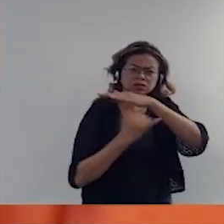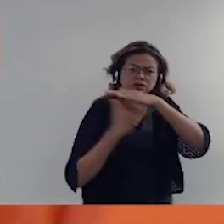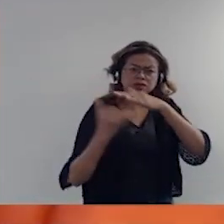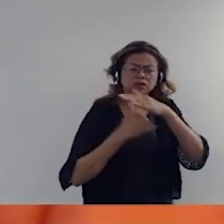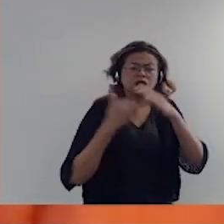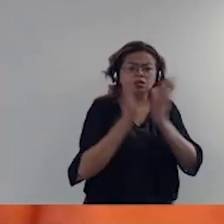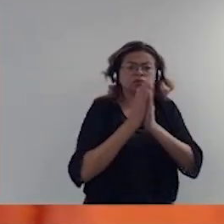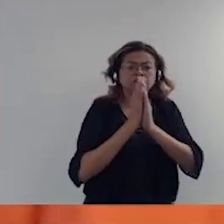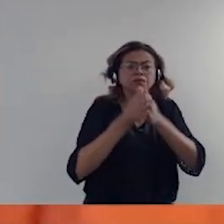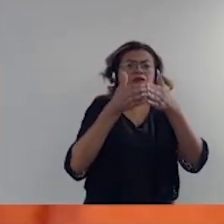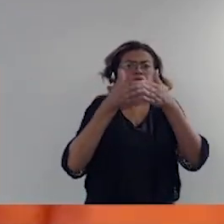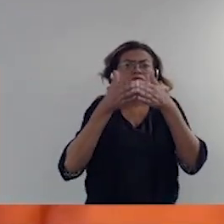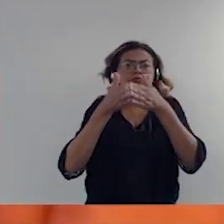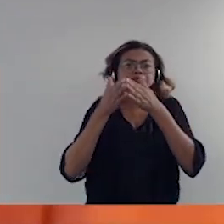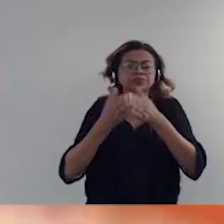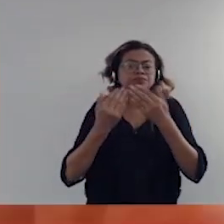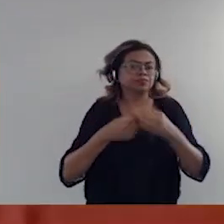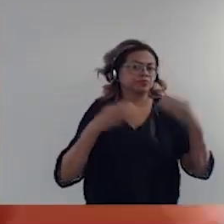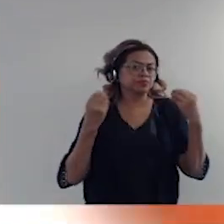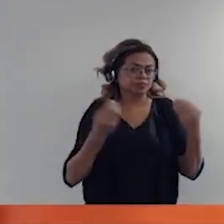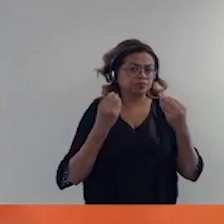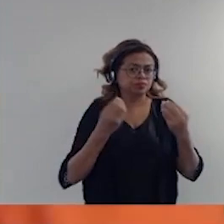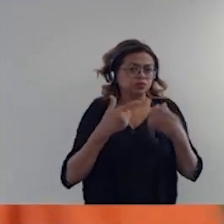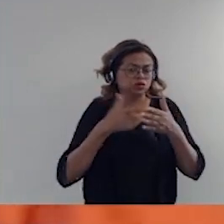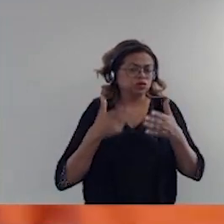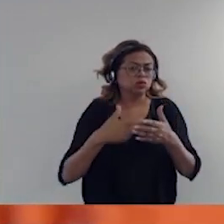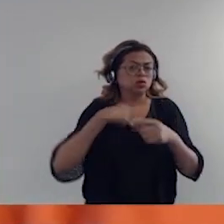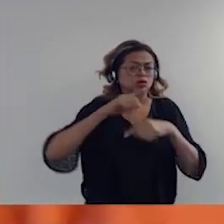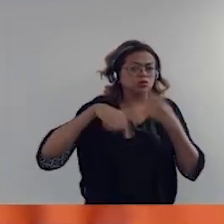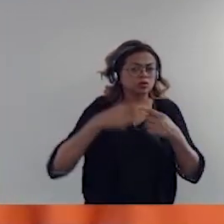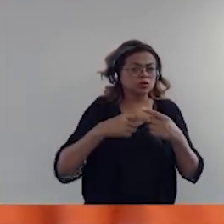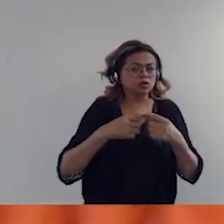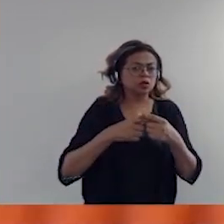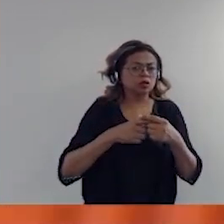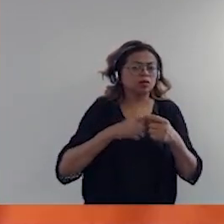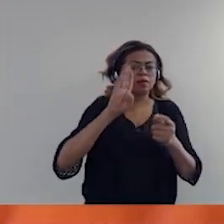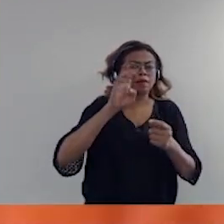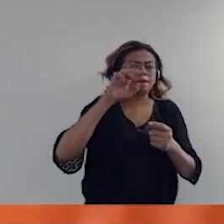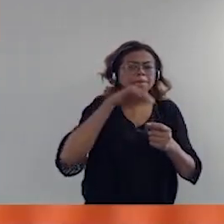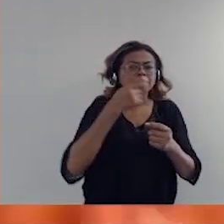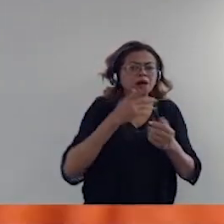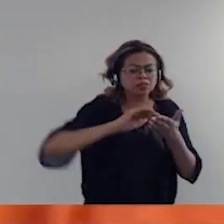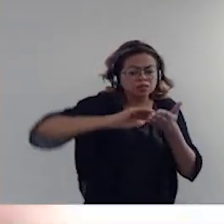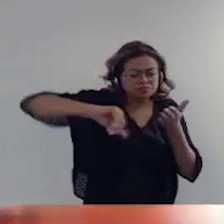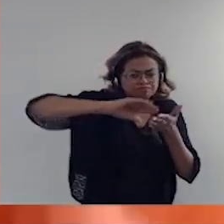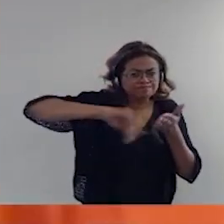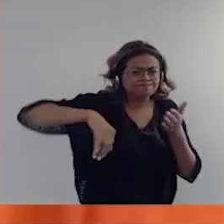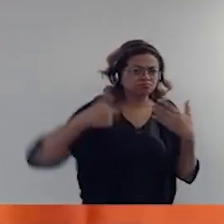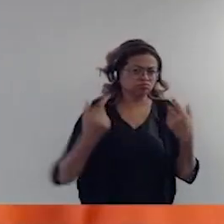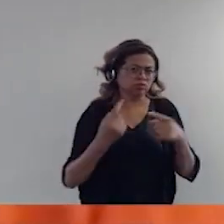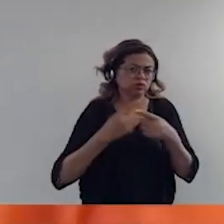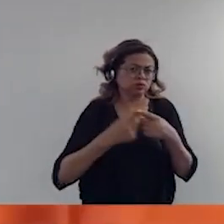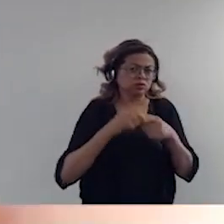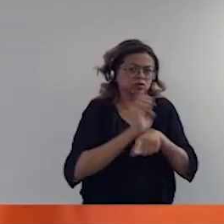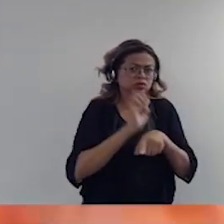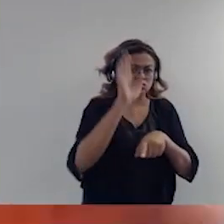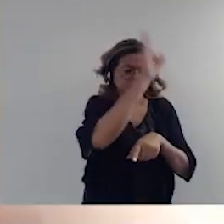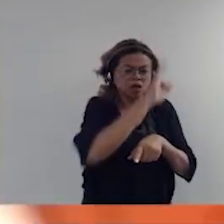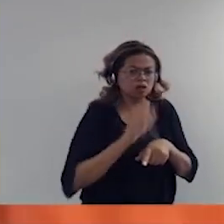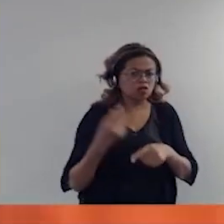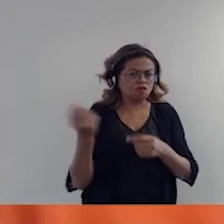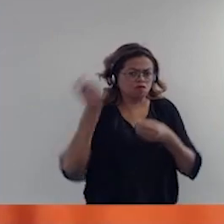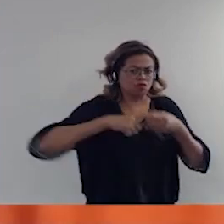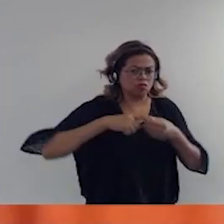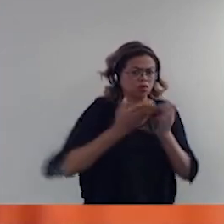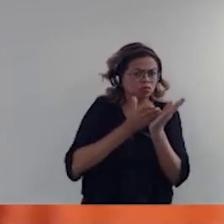requisição, né? como desapropriação de bens, entende? Porque o Estado volta à moda. Não sei se ele,